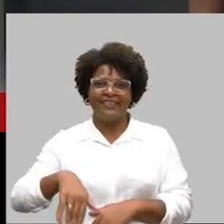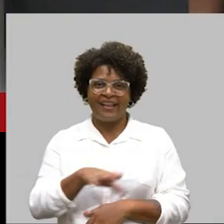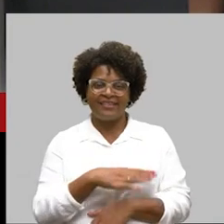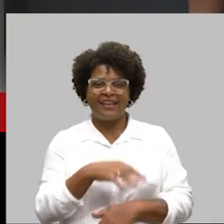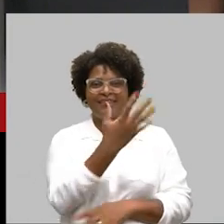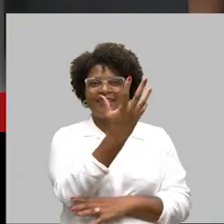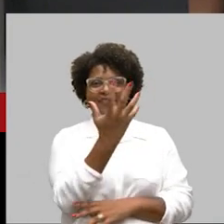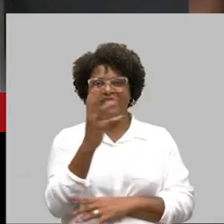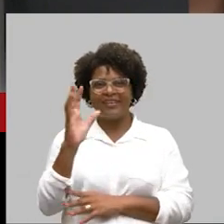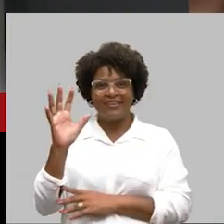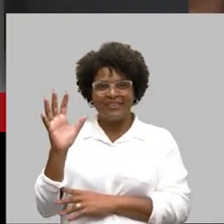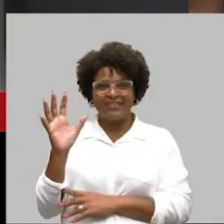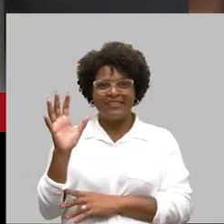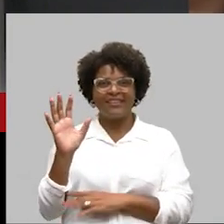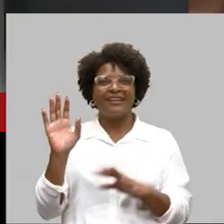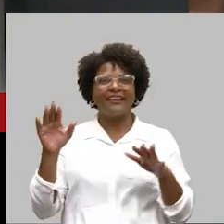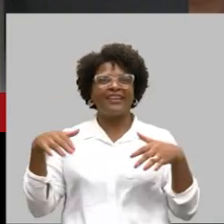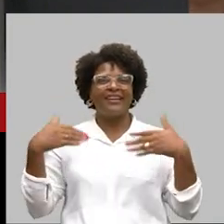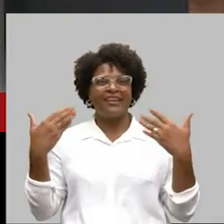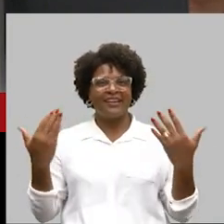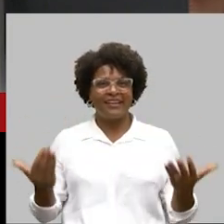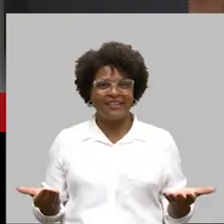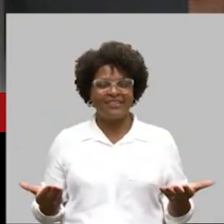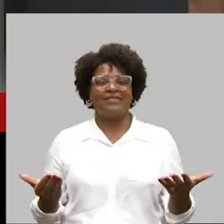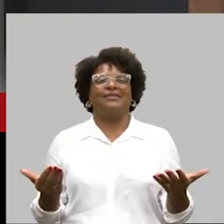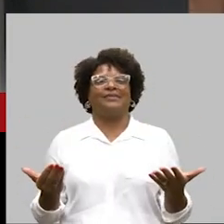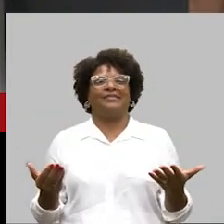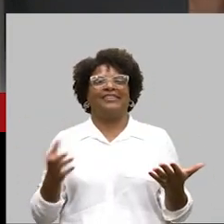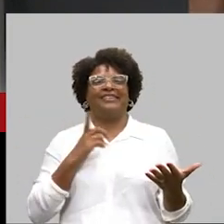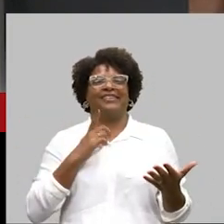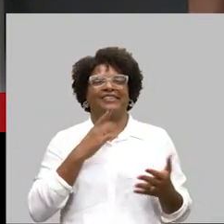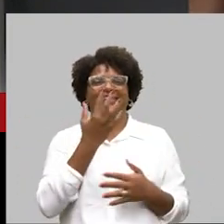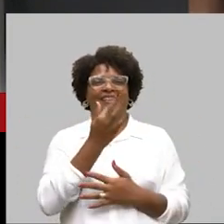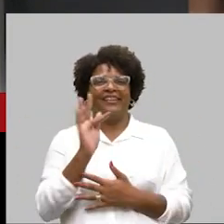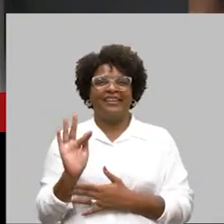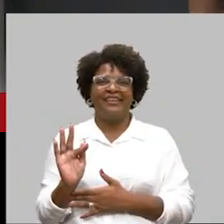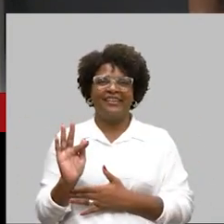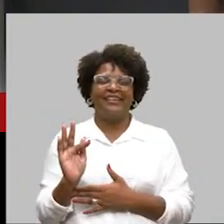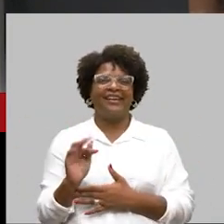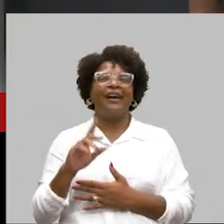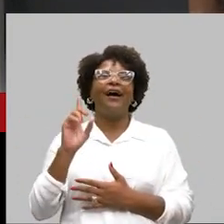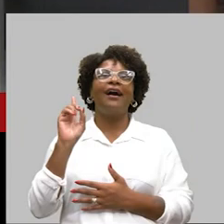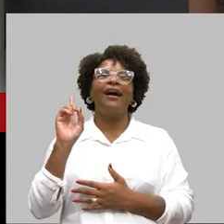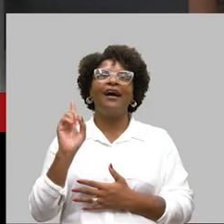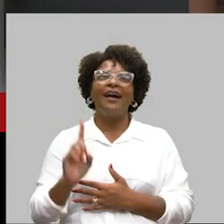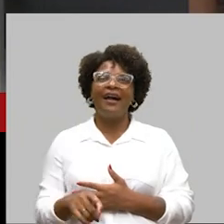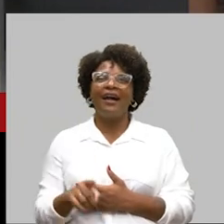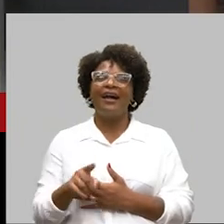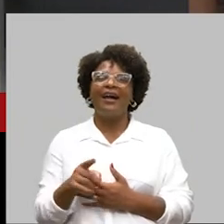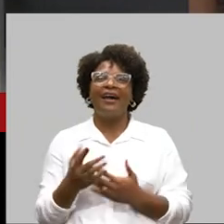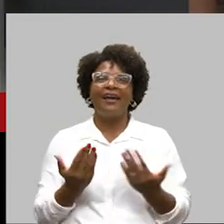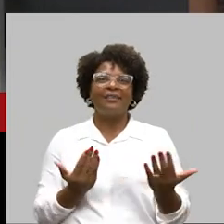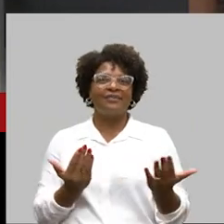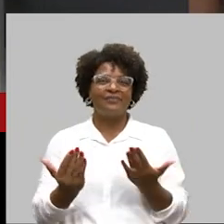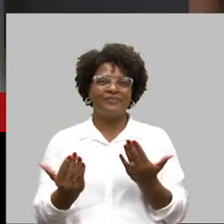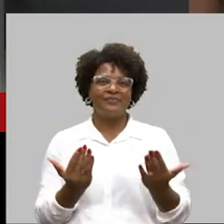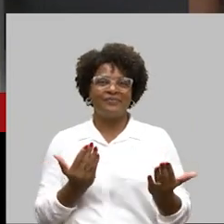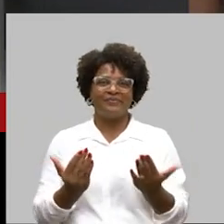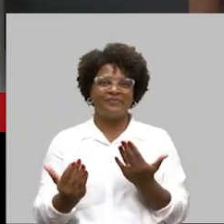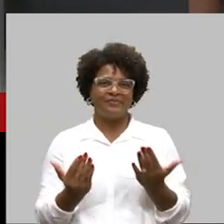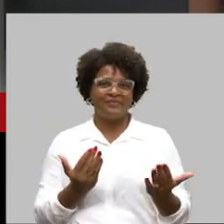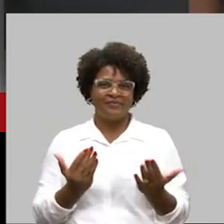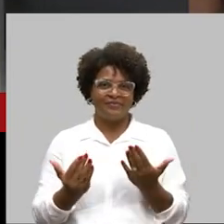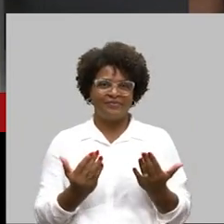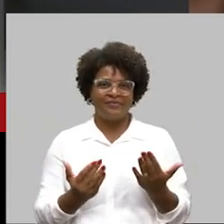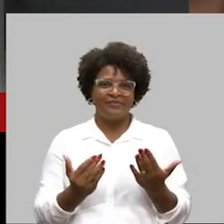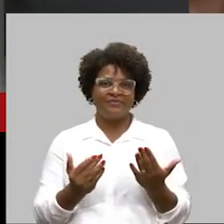florestas do campo das águas e das florestas seja equiparando Beatriz o quanto que